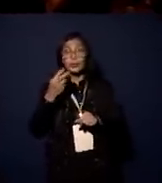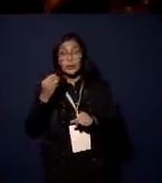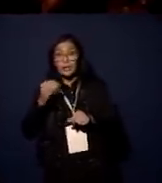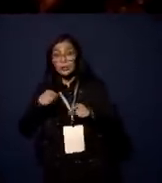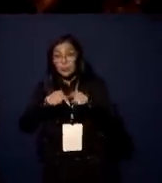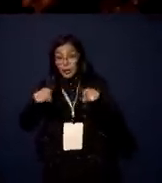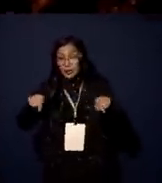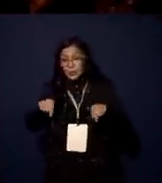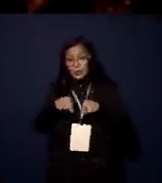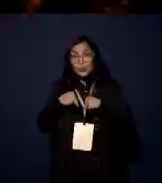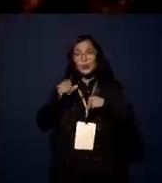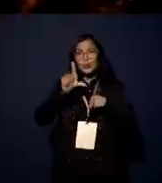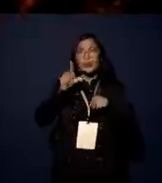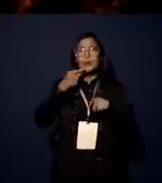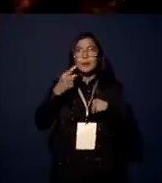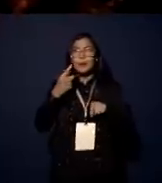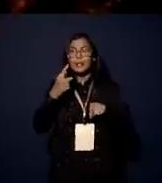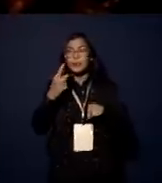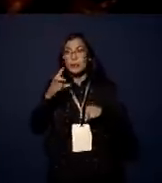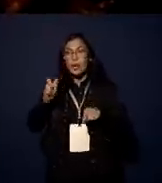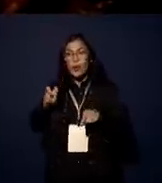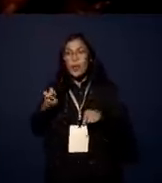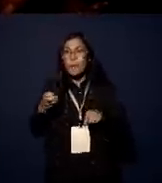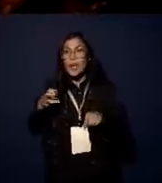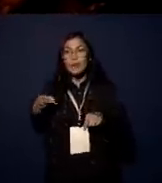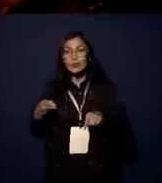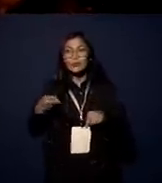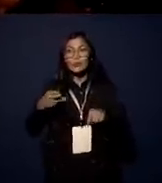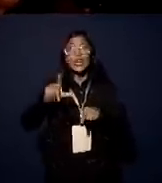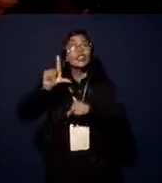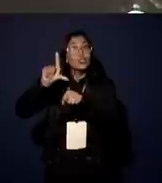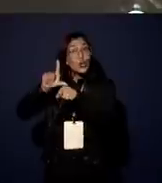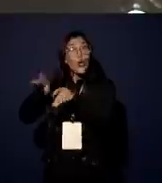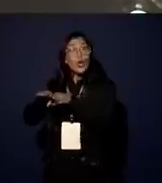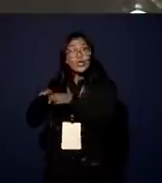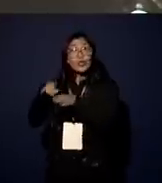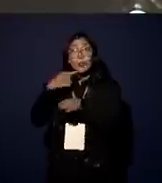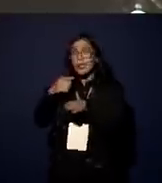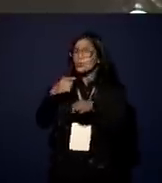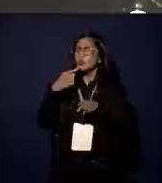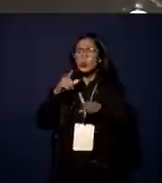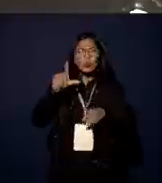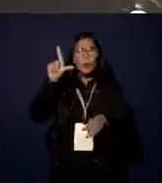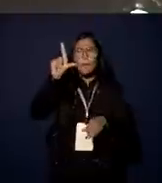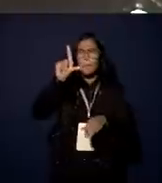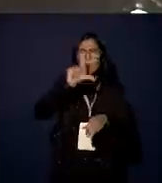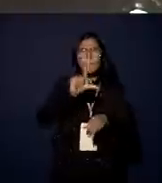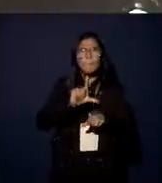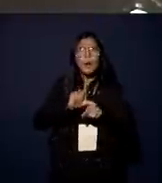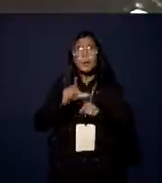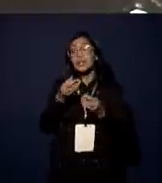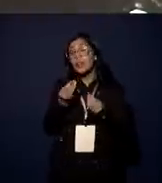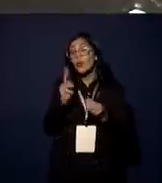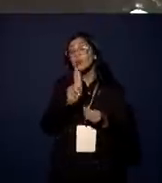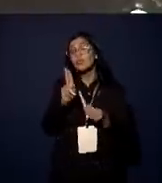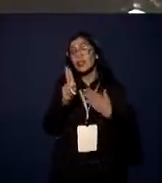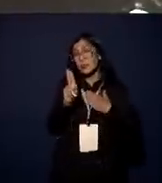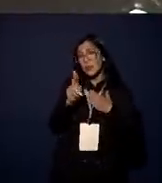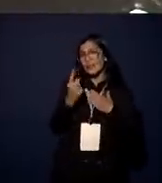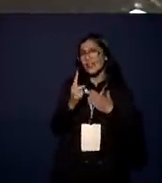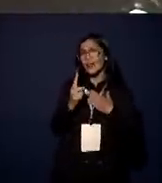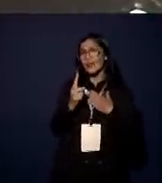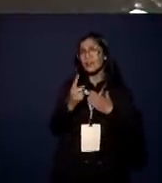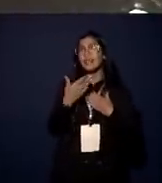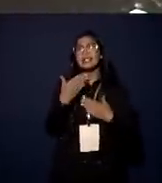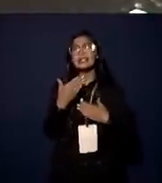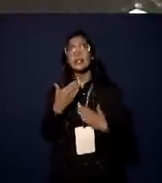metros quadrados de centros logísticos e mais um milhão e meio de metros quadrados de loja todo a serviço da logística Então por que que eu vou usar só para mim então a gente